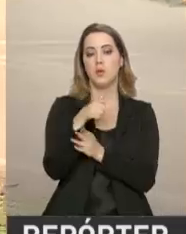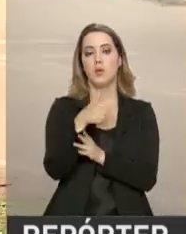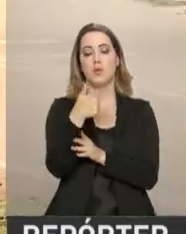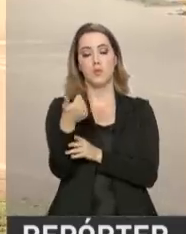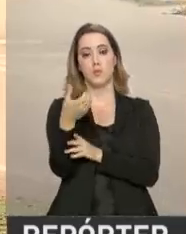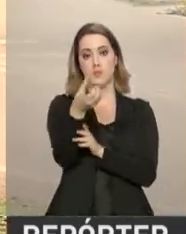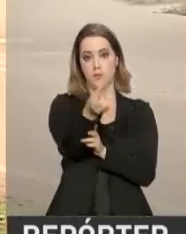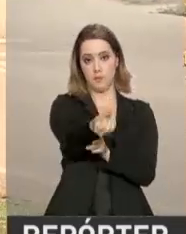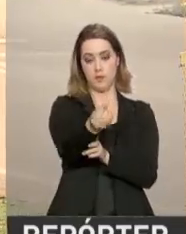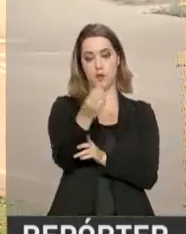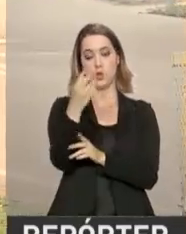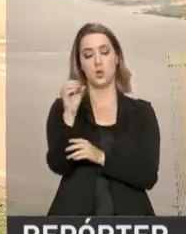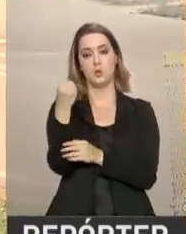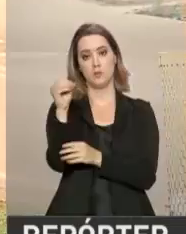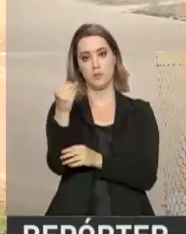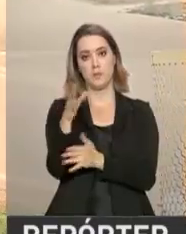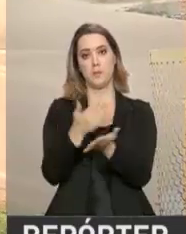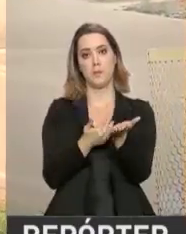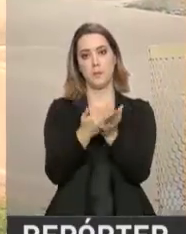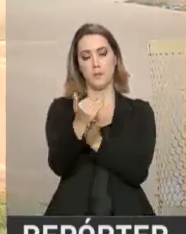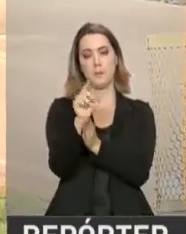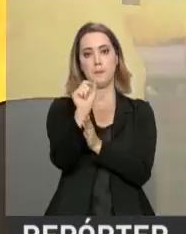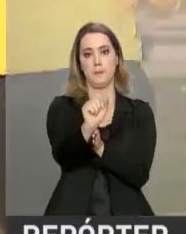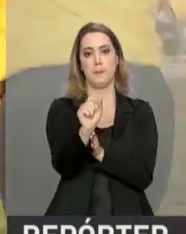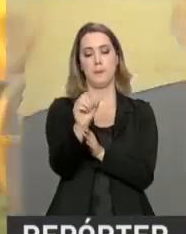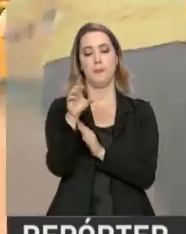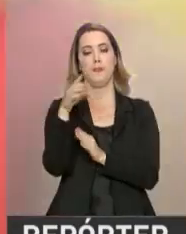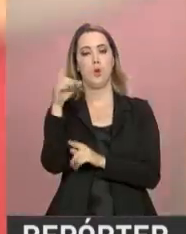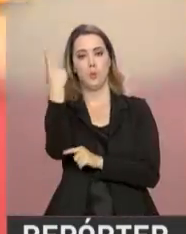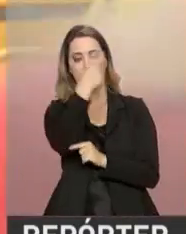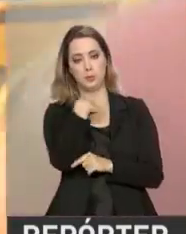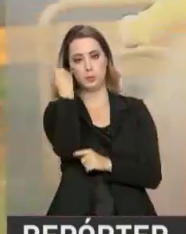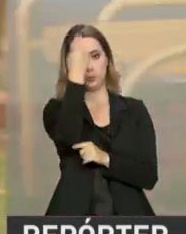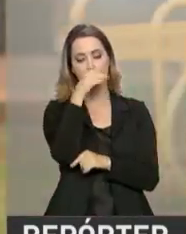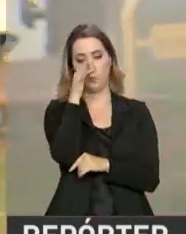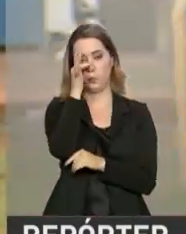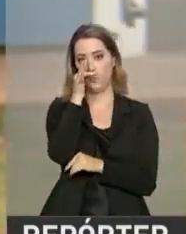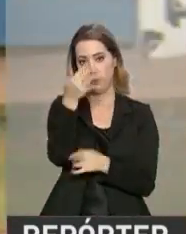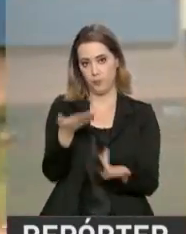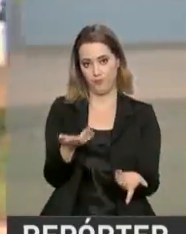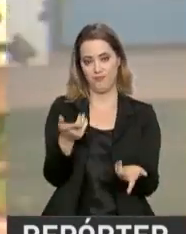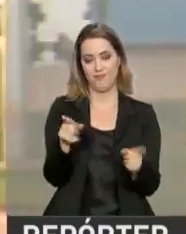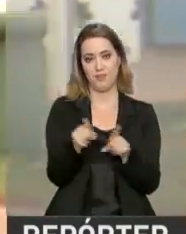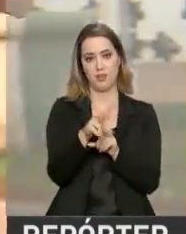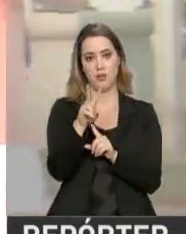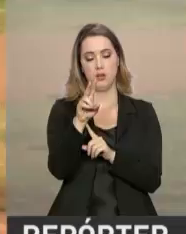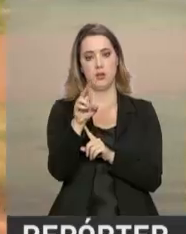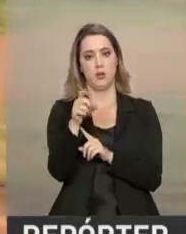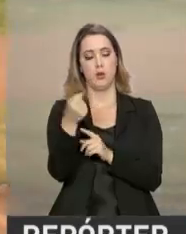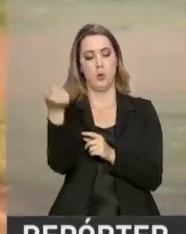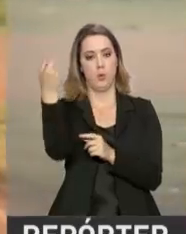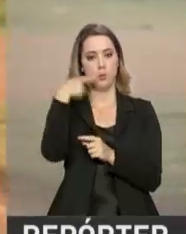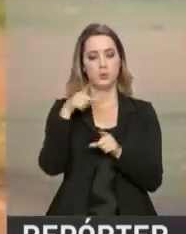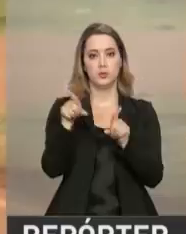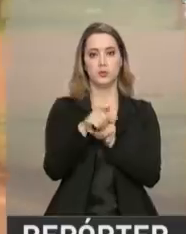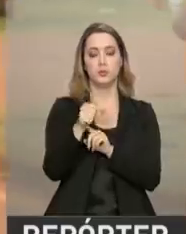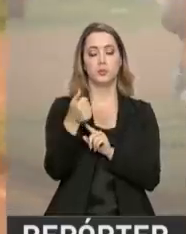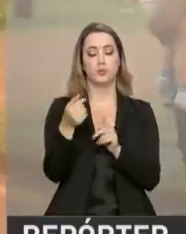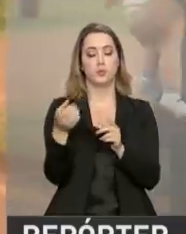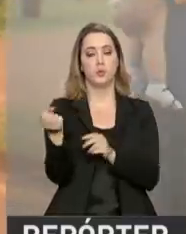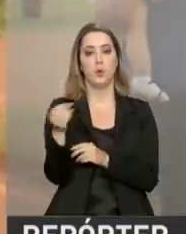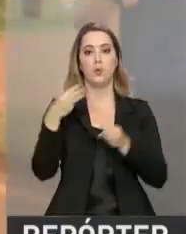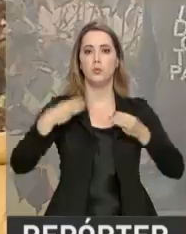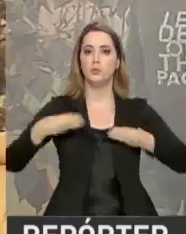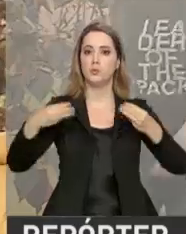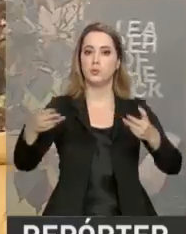dia 16 de outubro, quando começa o horário de verão. Neste ano, são 126 dias de novo horário e, segundo o Ministério de